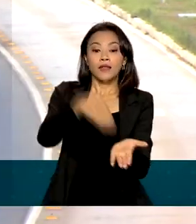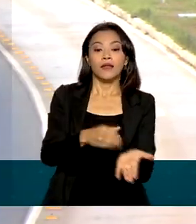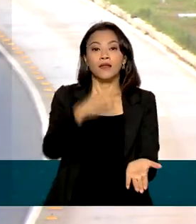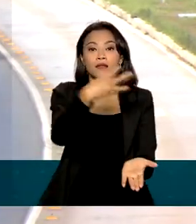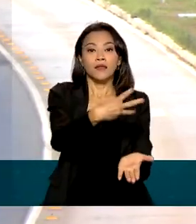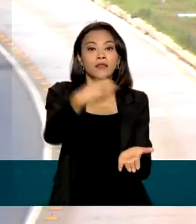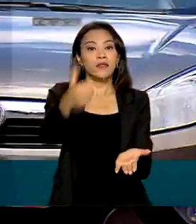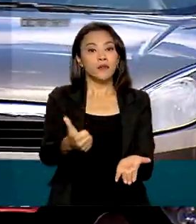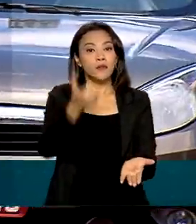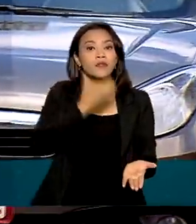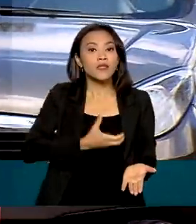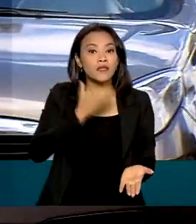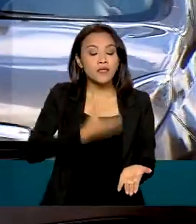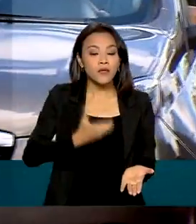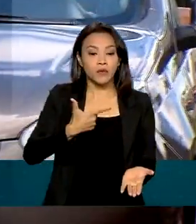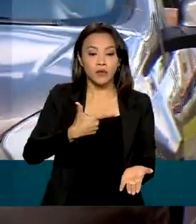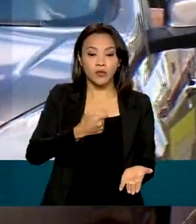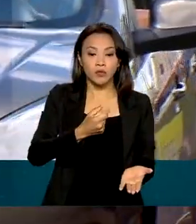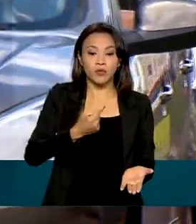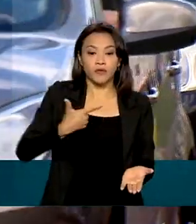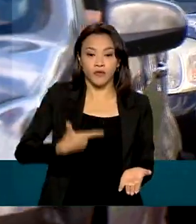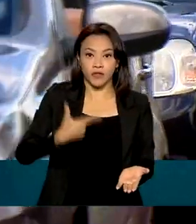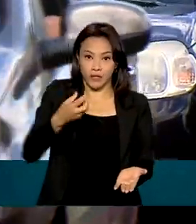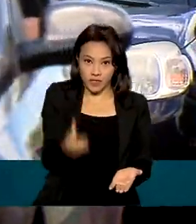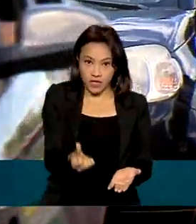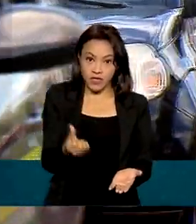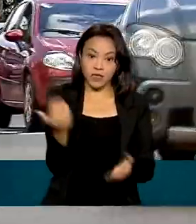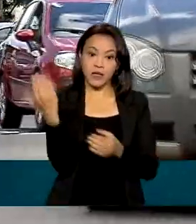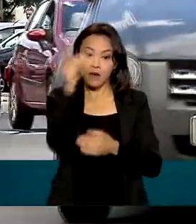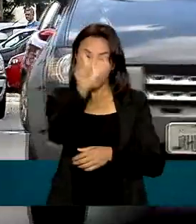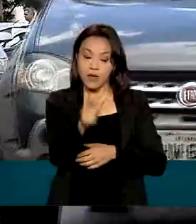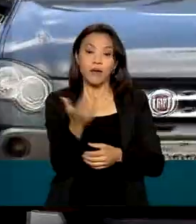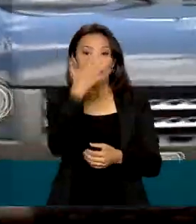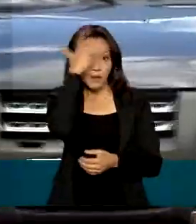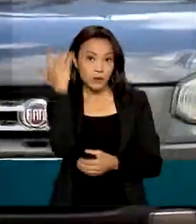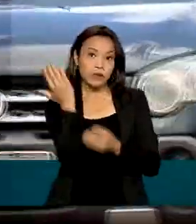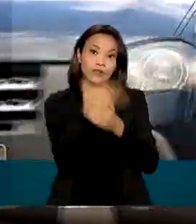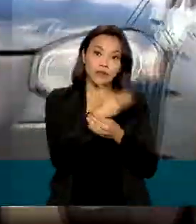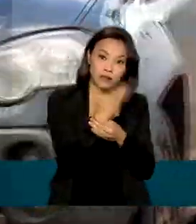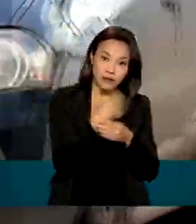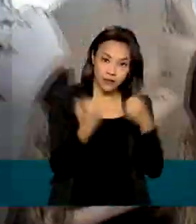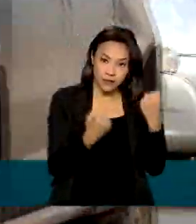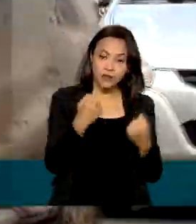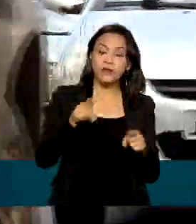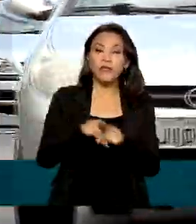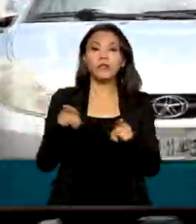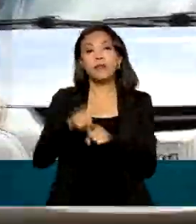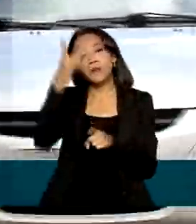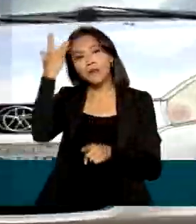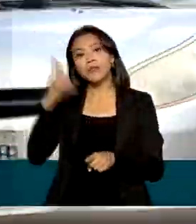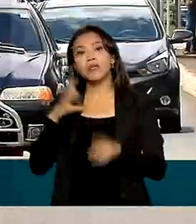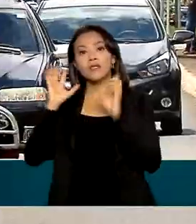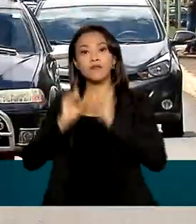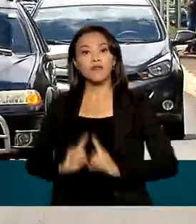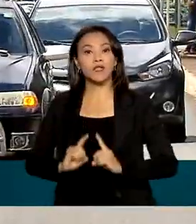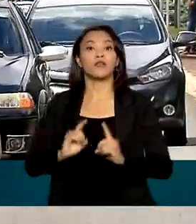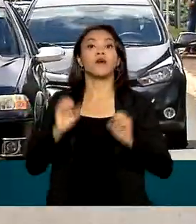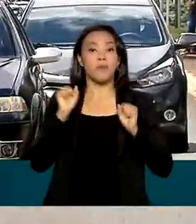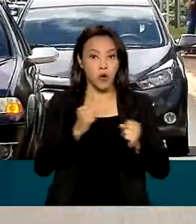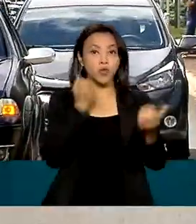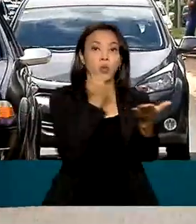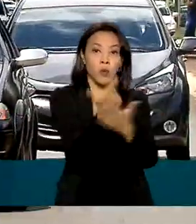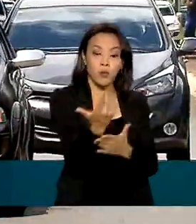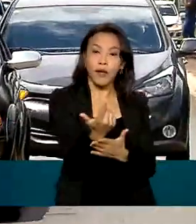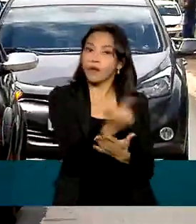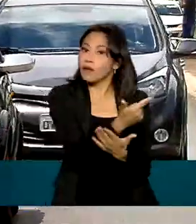2026, taxistas e pessoas com deficiência podem comprar veículos com isenção de IPI. A nova